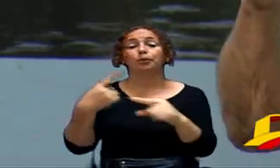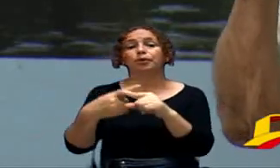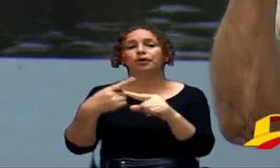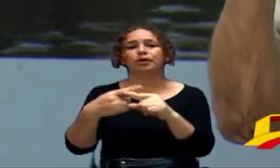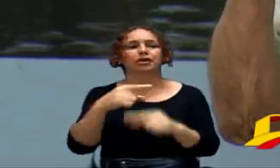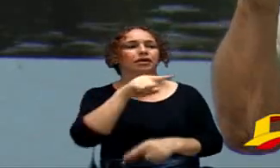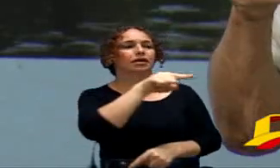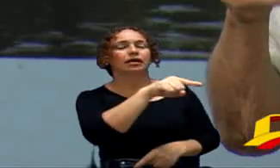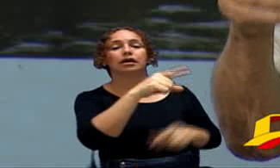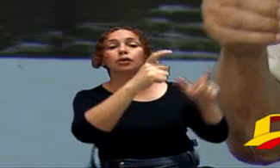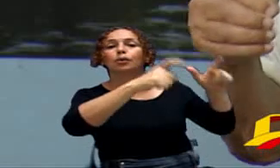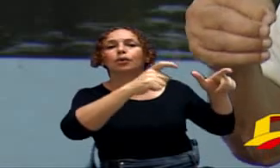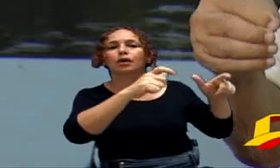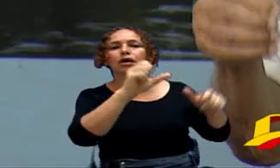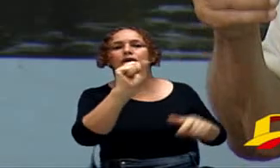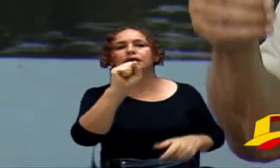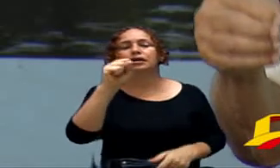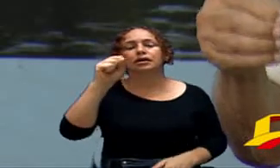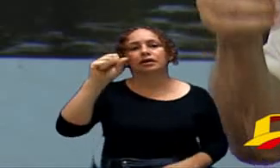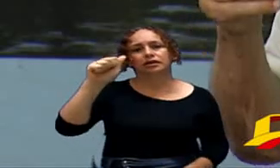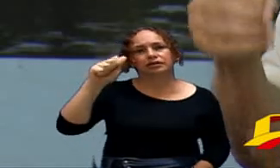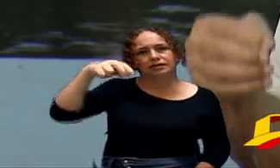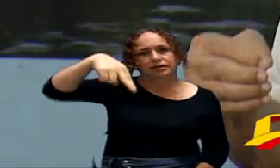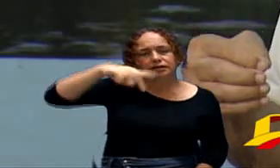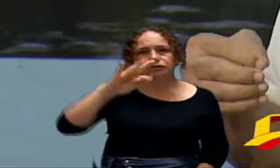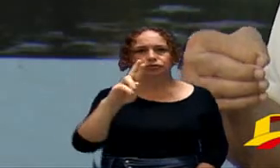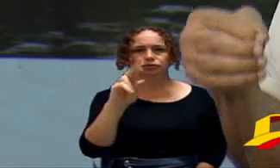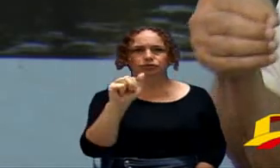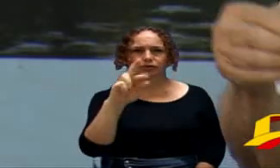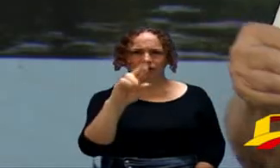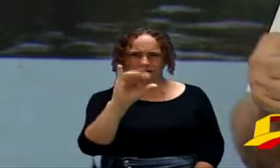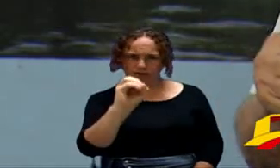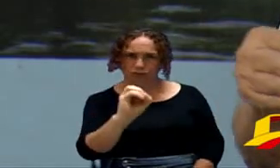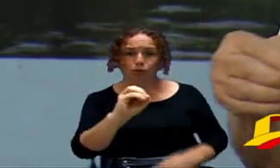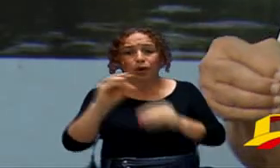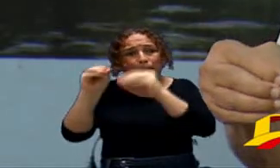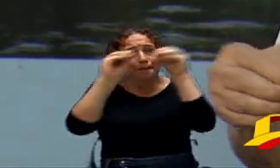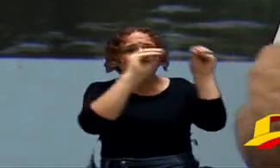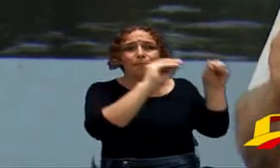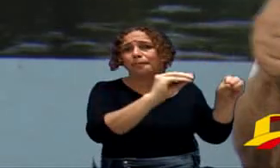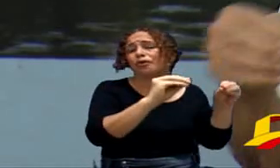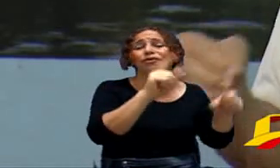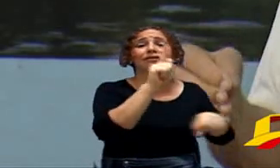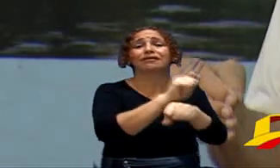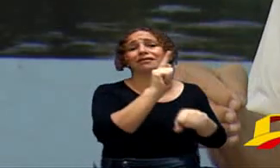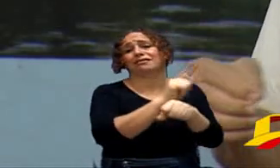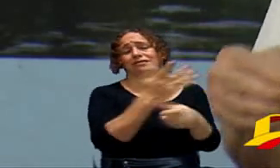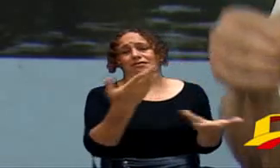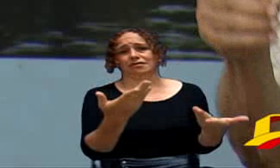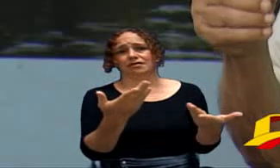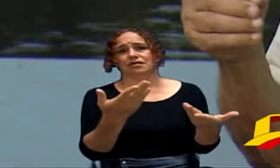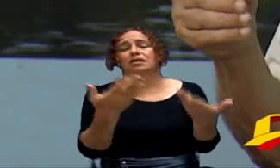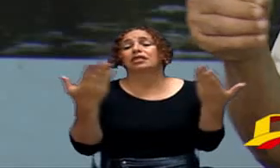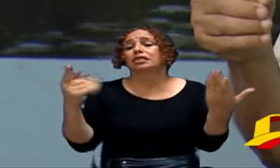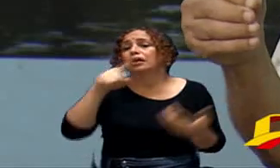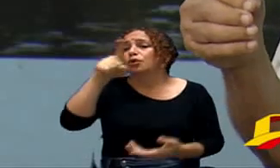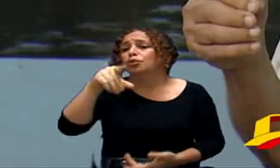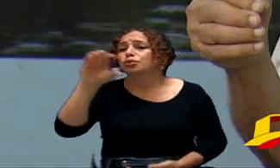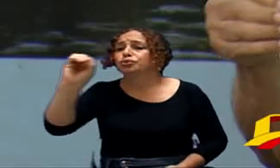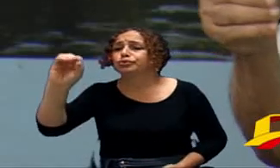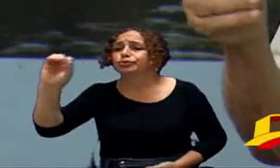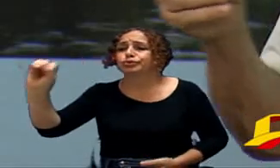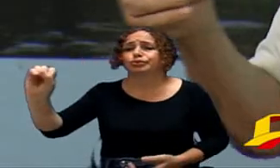querem mudar completamente. Conclusão, a curto prazo, o zoológico não tem mais animais porque foi fechado. Ninguém